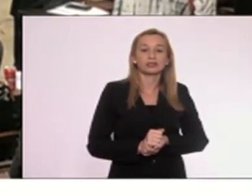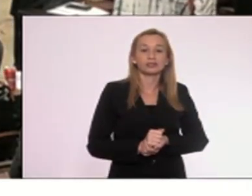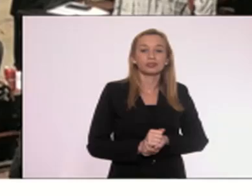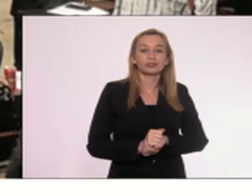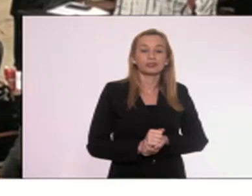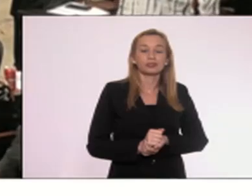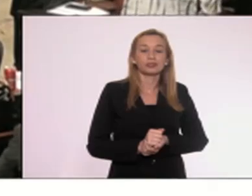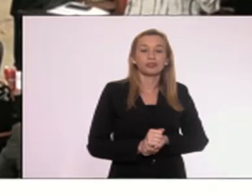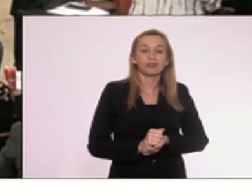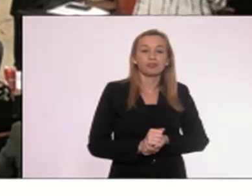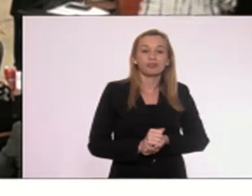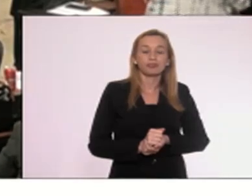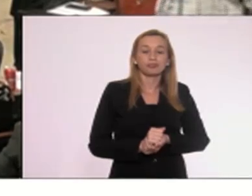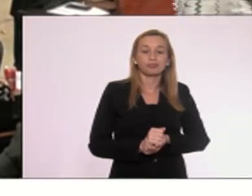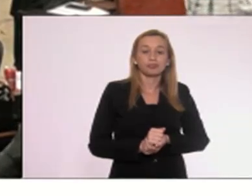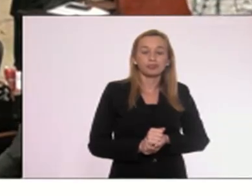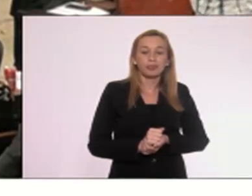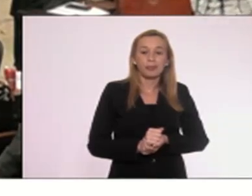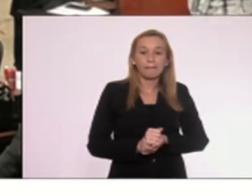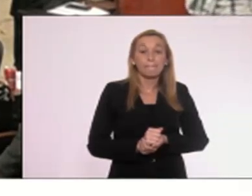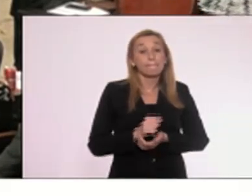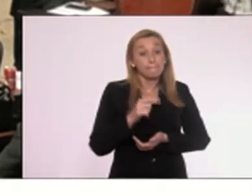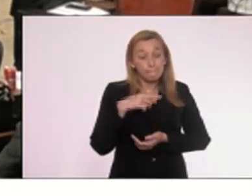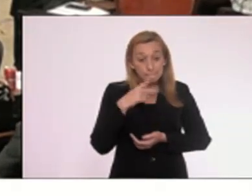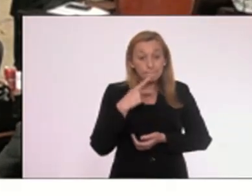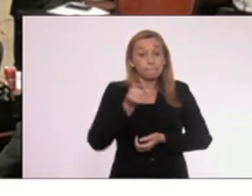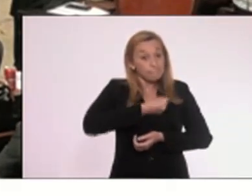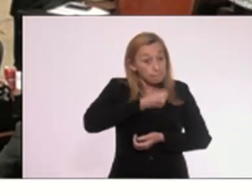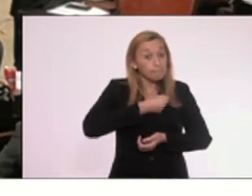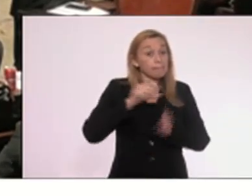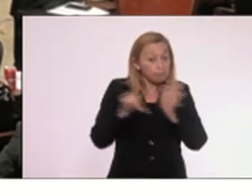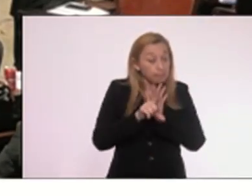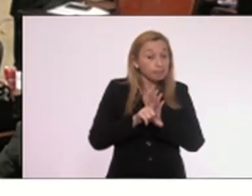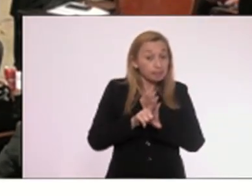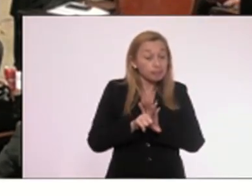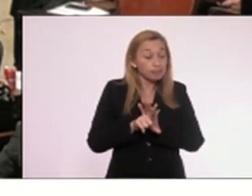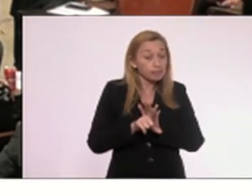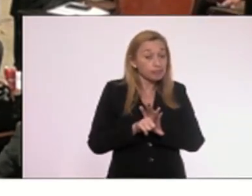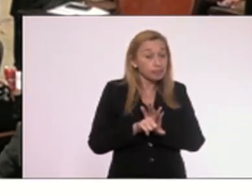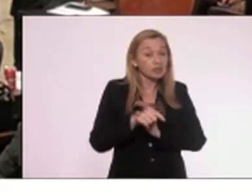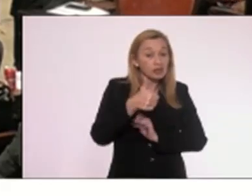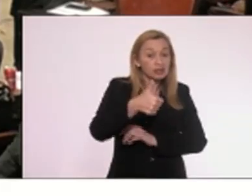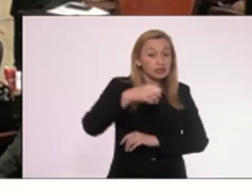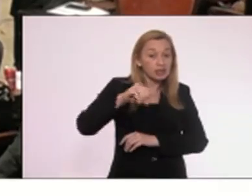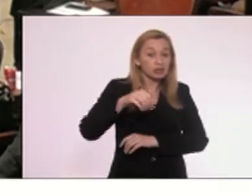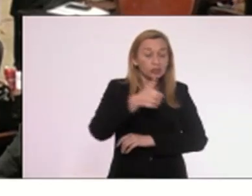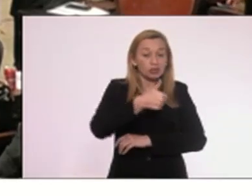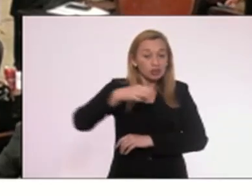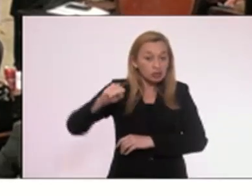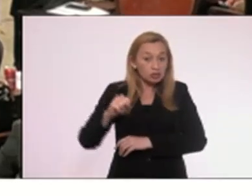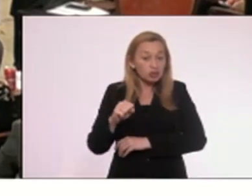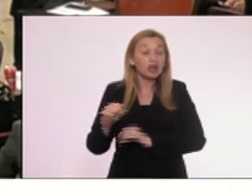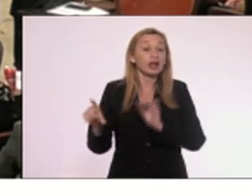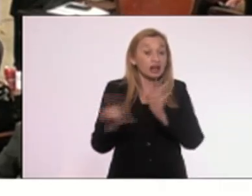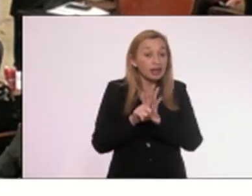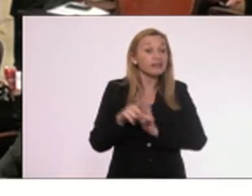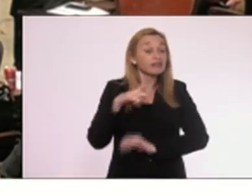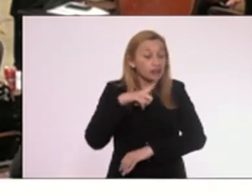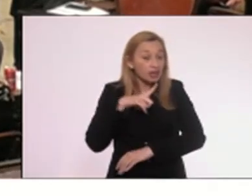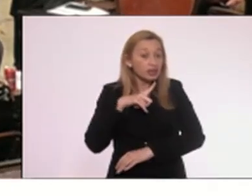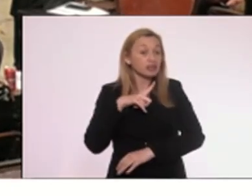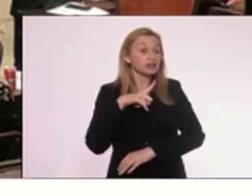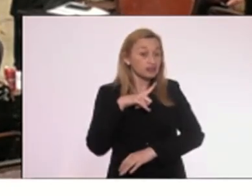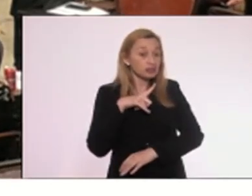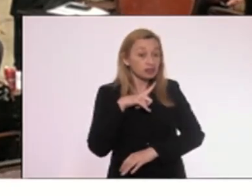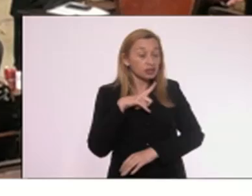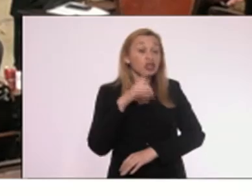esta denominação. Eu lhe digo o número da lei. É a Lei 8.110 de 2018. Esta lei existe, está em vigor no Rio de